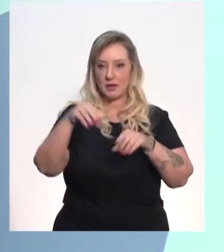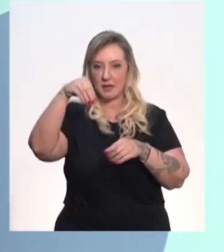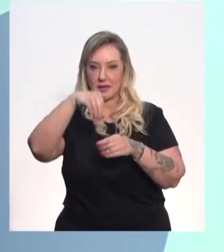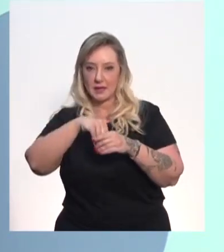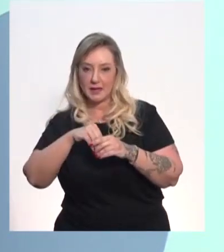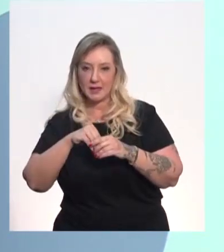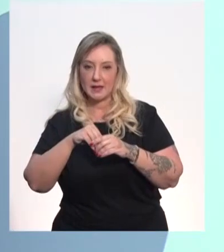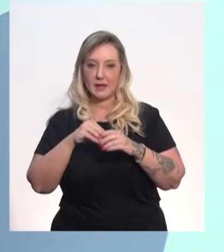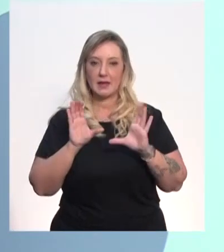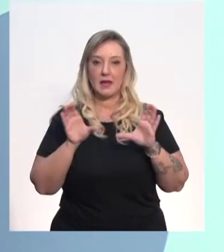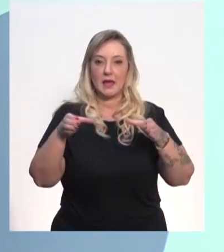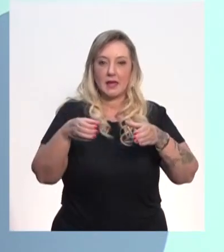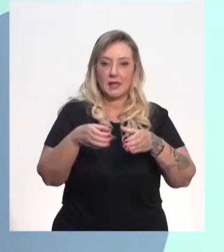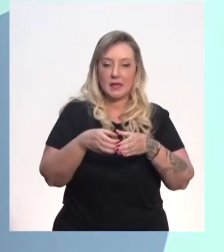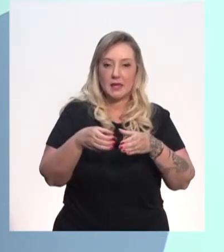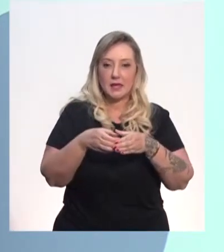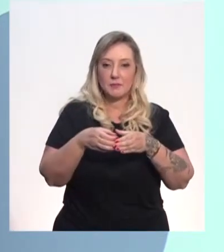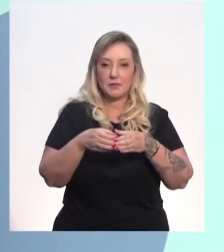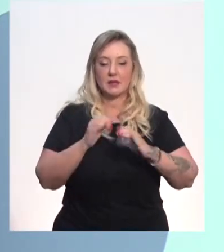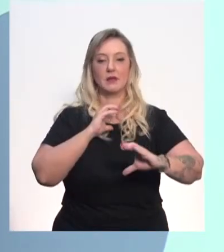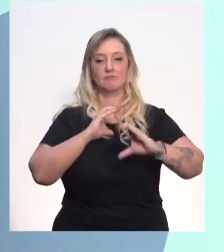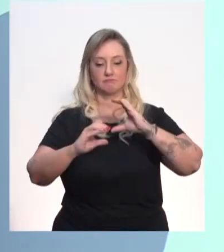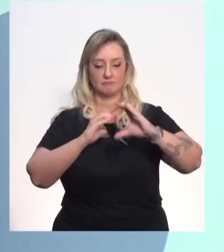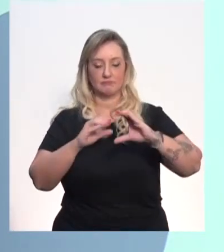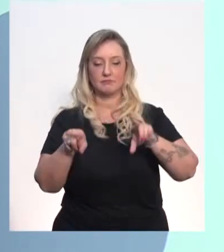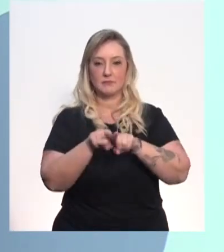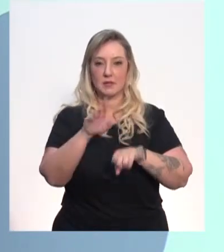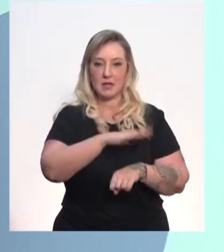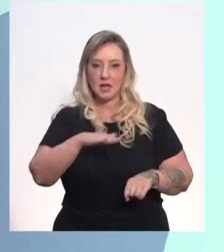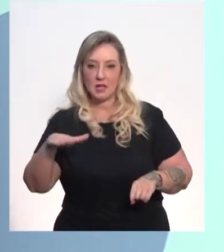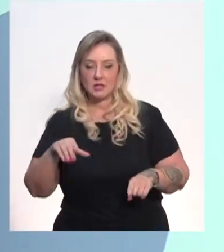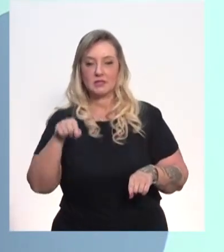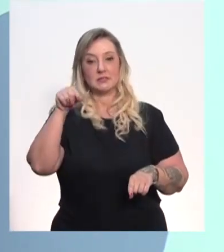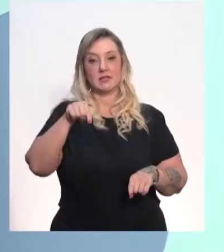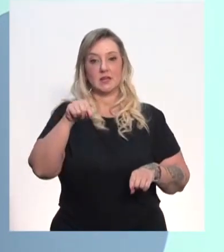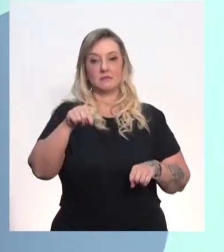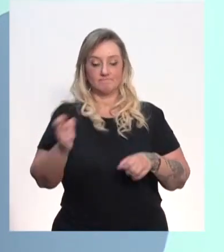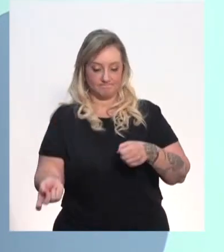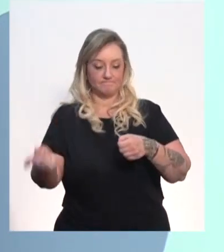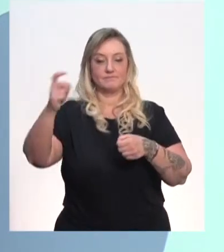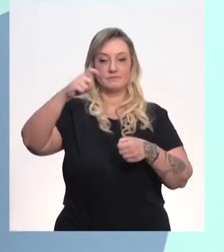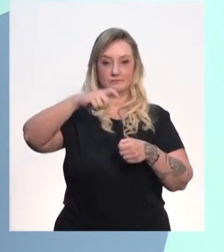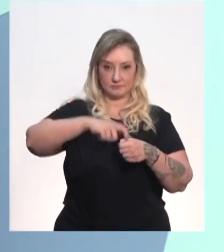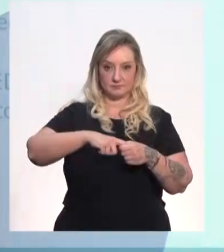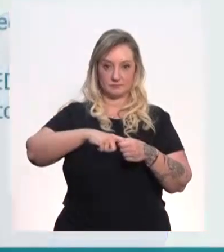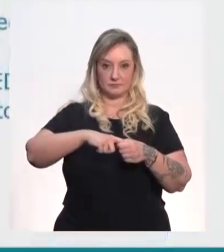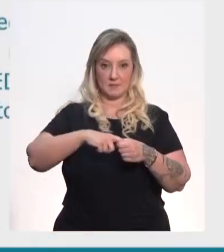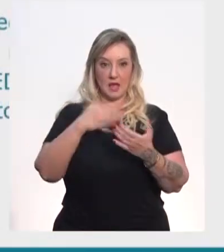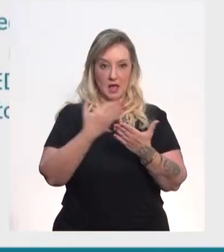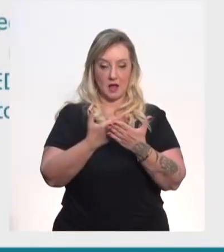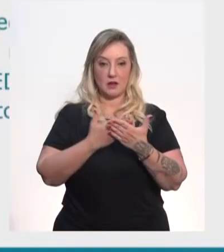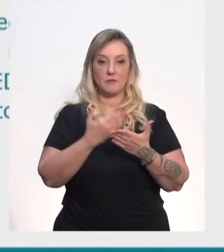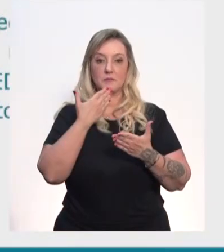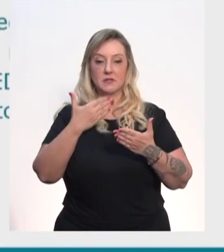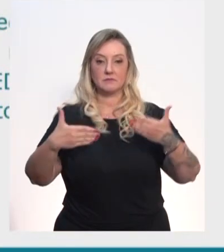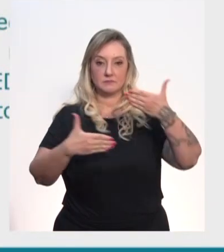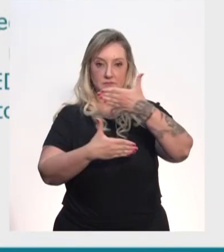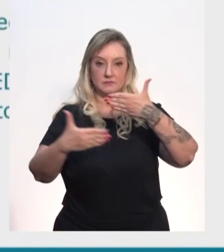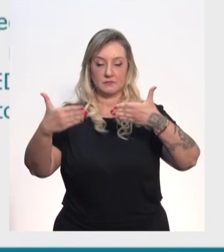expectativas da rede. Outro documento muito importante que todos precisam conhecer é o documento orientador, que o